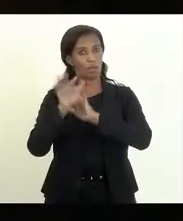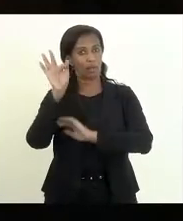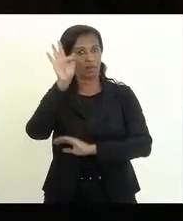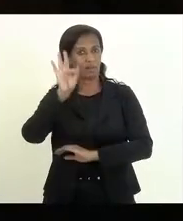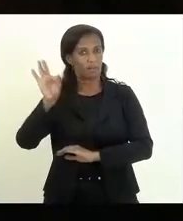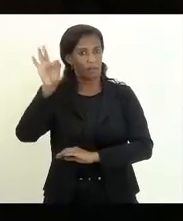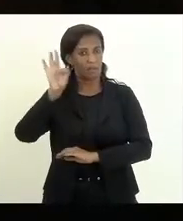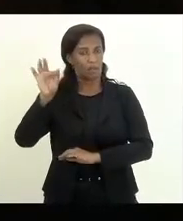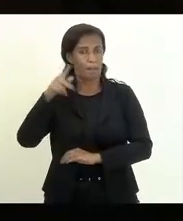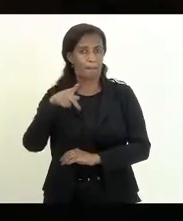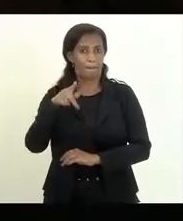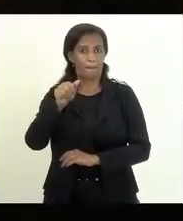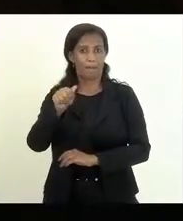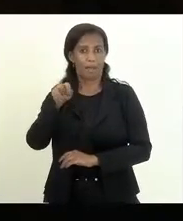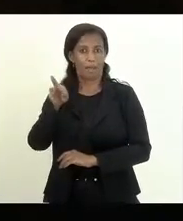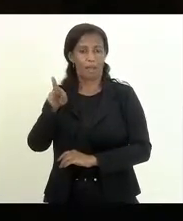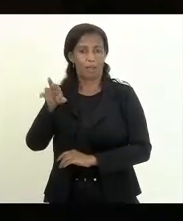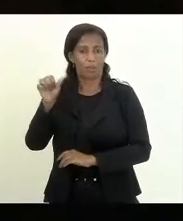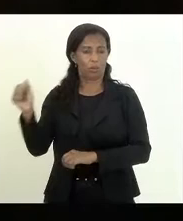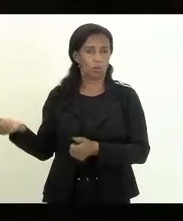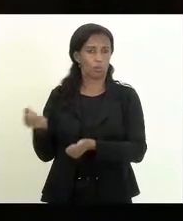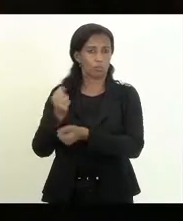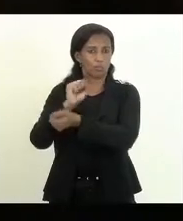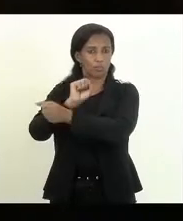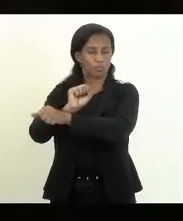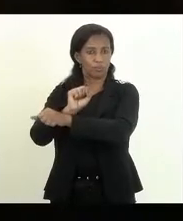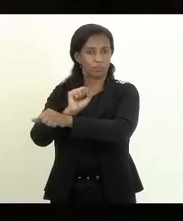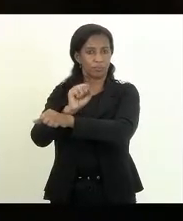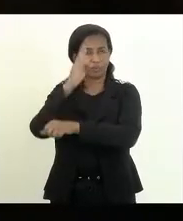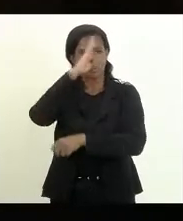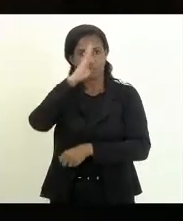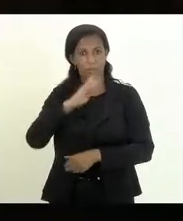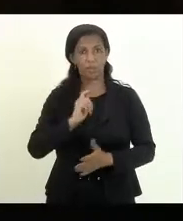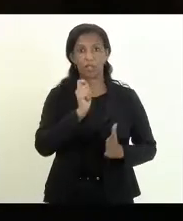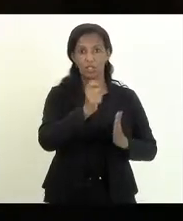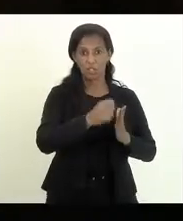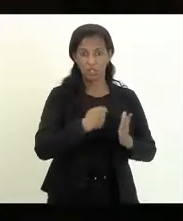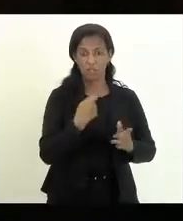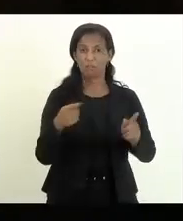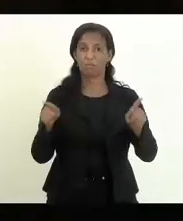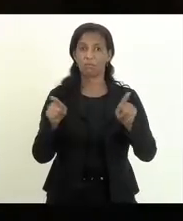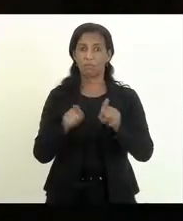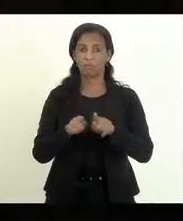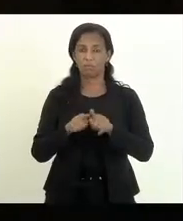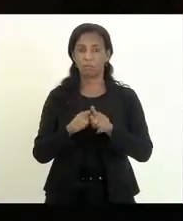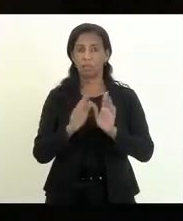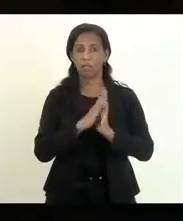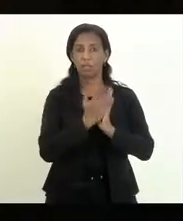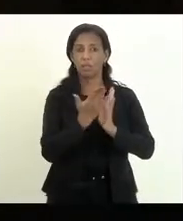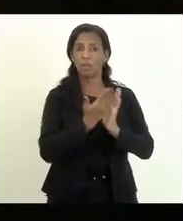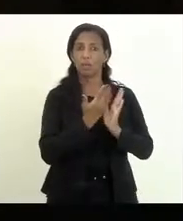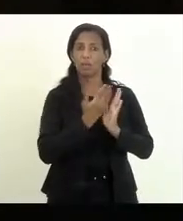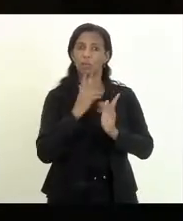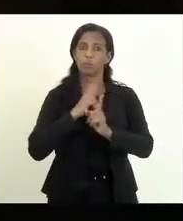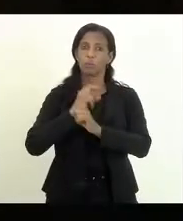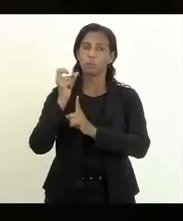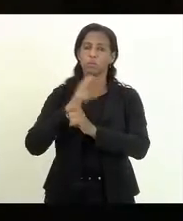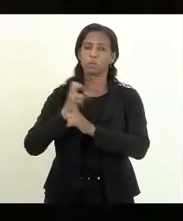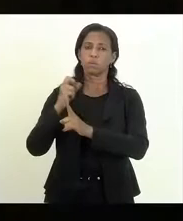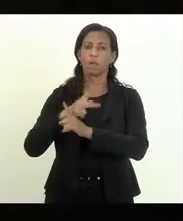como patrono da abolição da escravidão do Brasil, inscrito, inclusive, no livro dos Heróis da